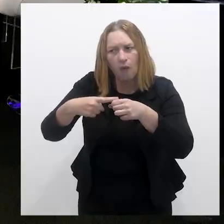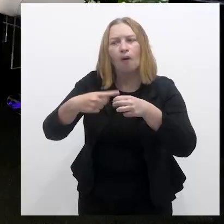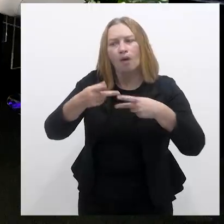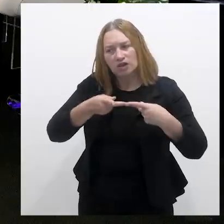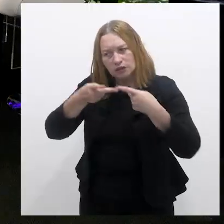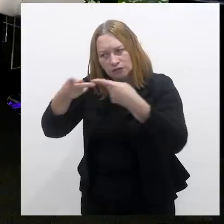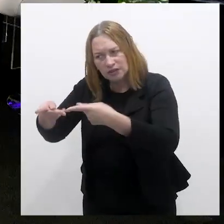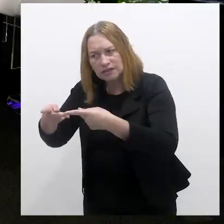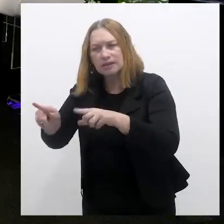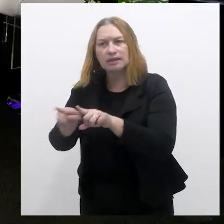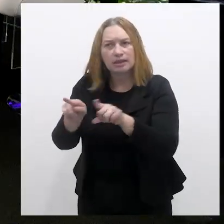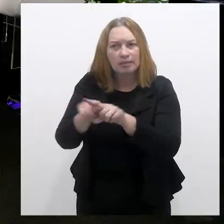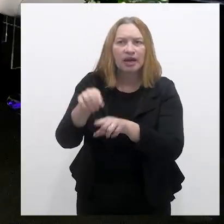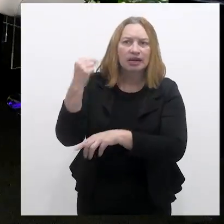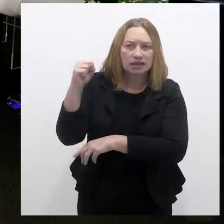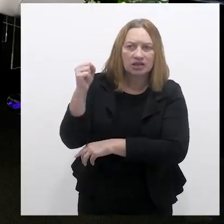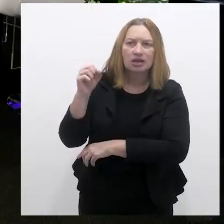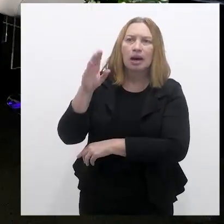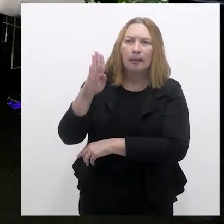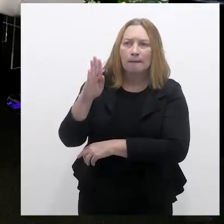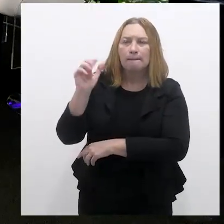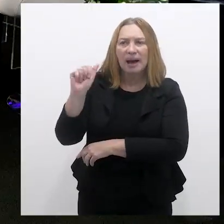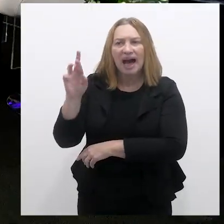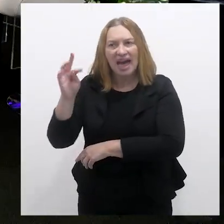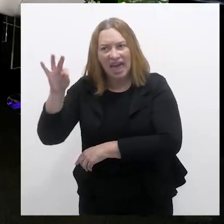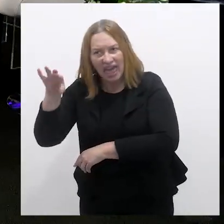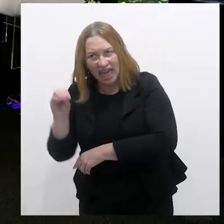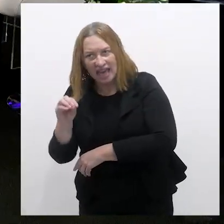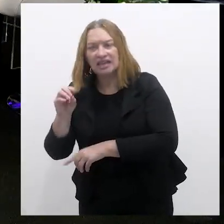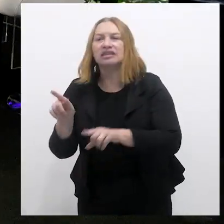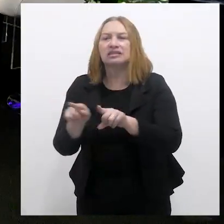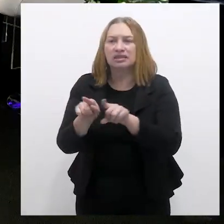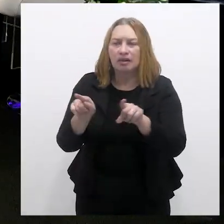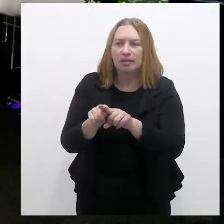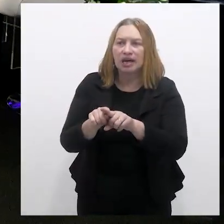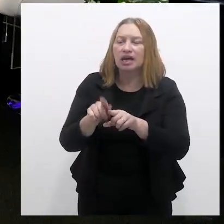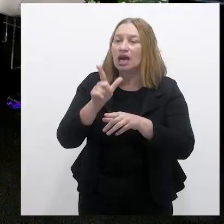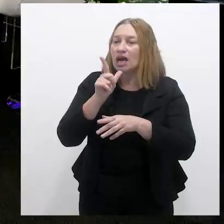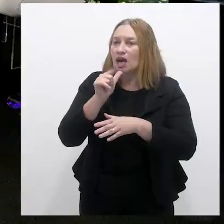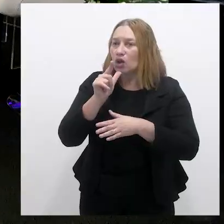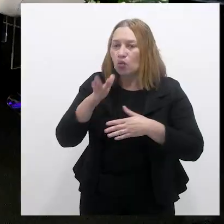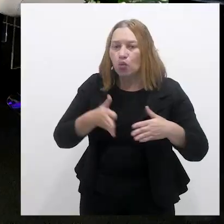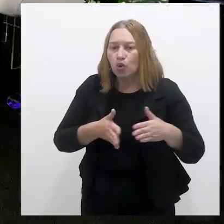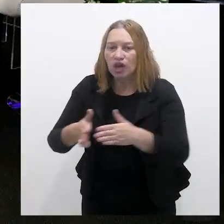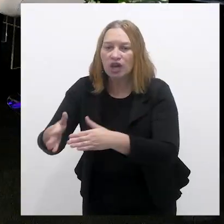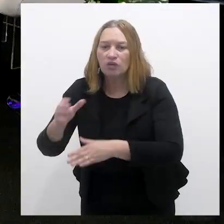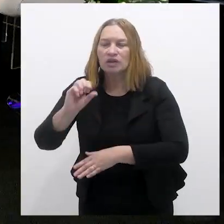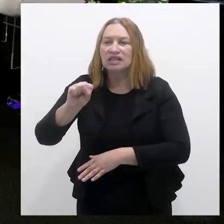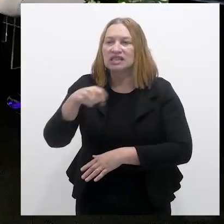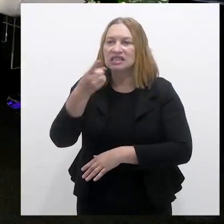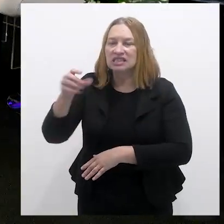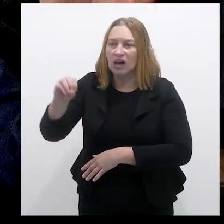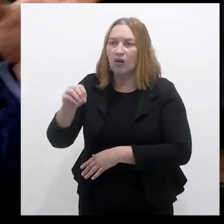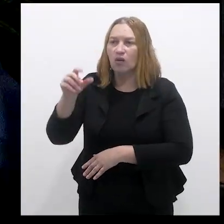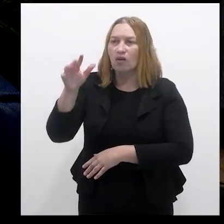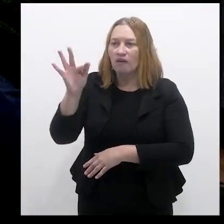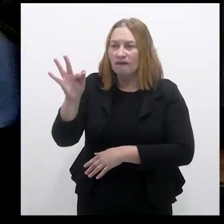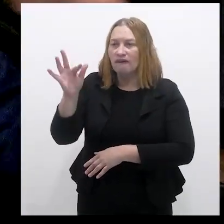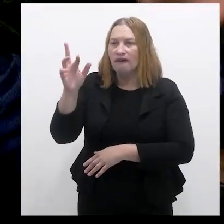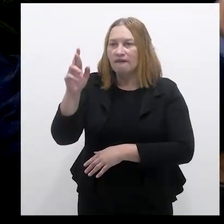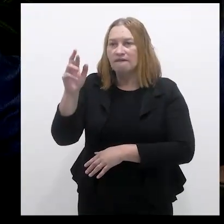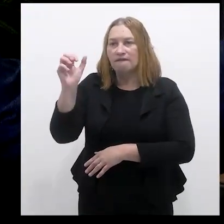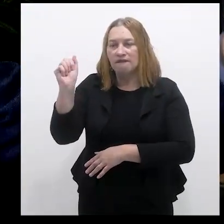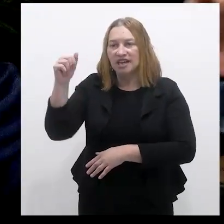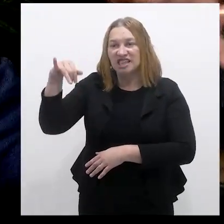maravilhoso, Lagarto, Itabaiana, Tobias Barreto, Propriá, que é na beira do Rio São Francisco. Toda hora a gente está rodando